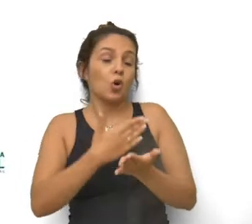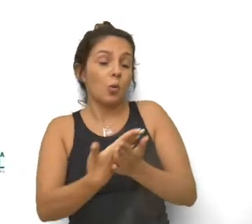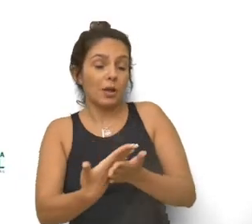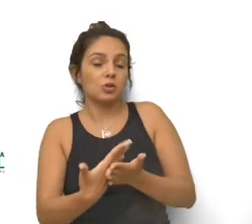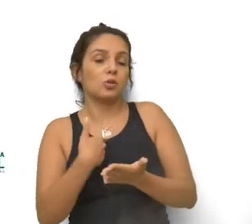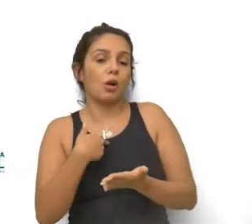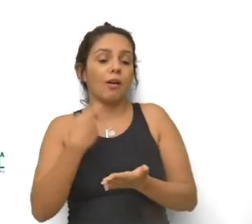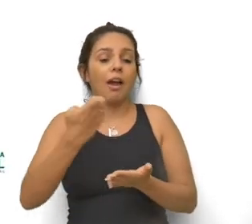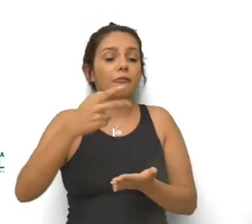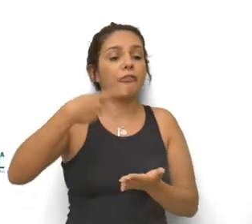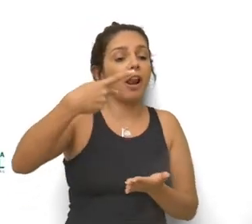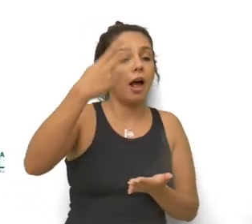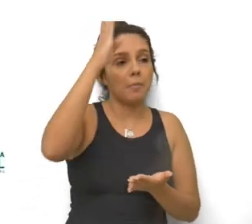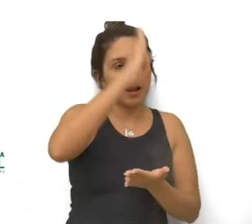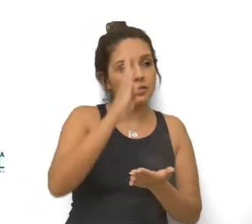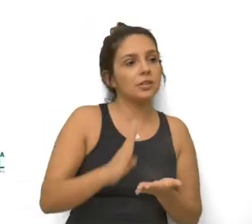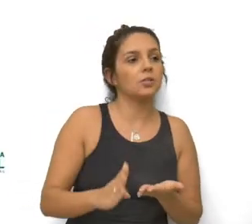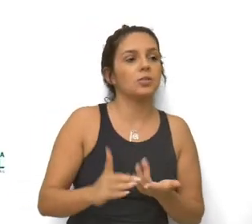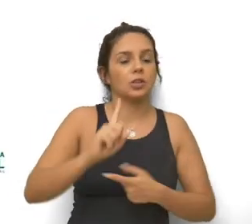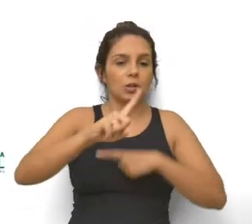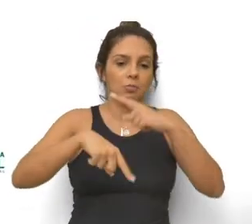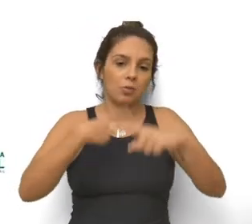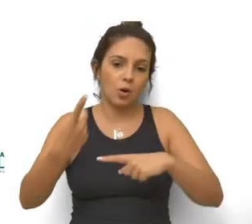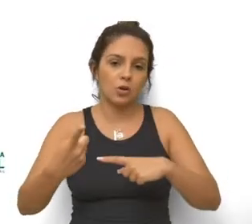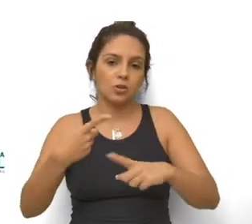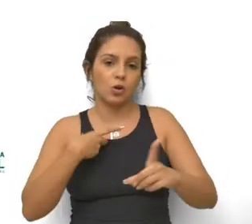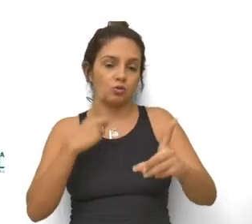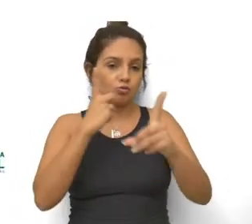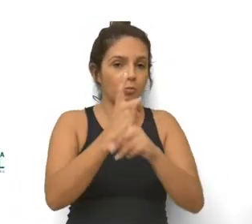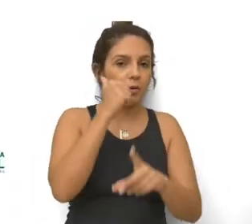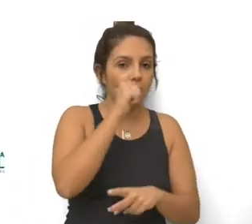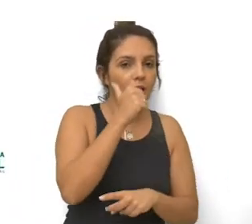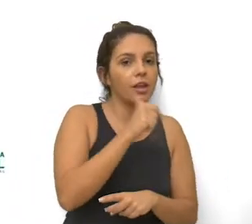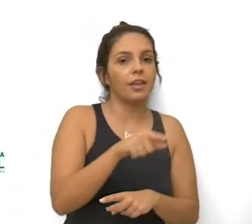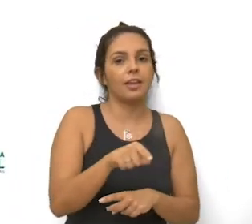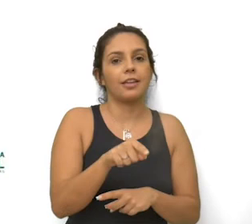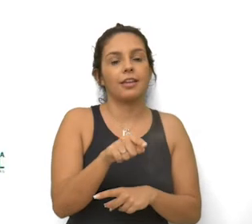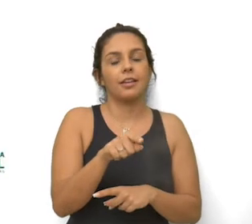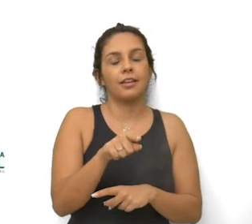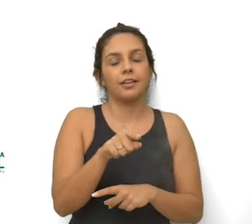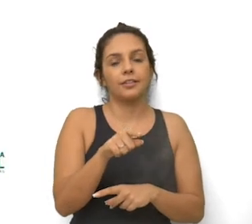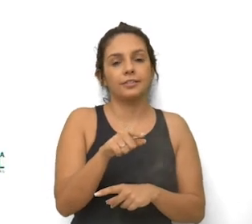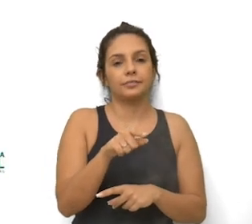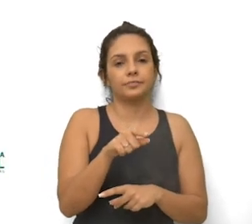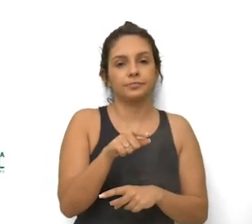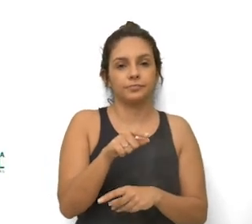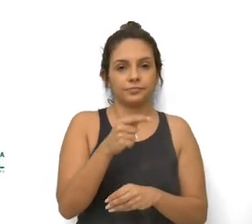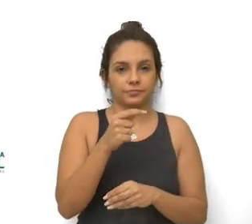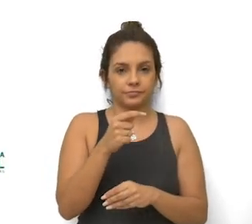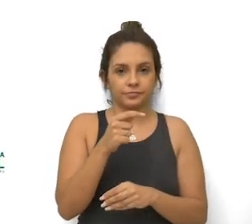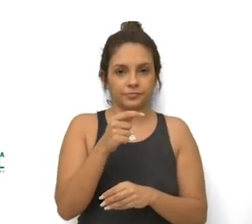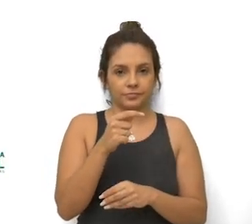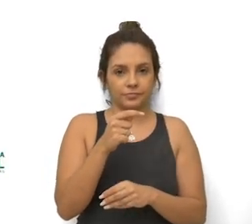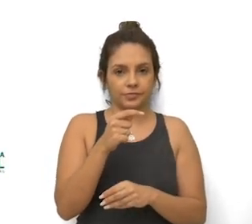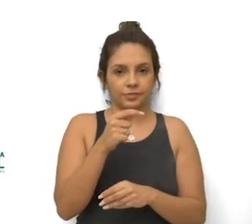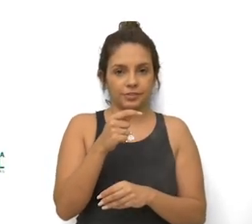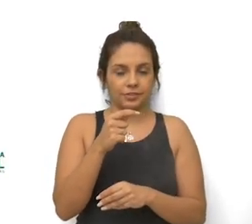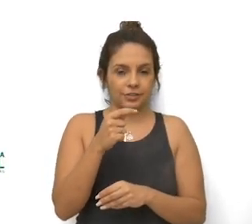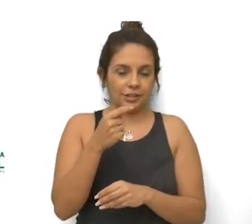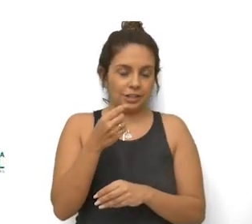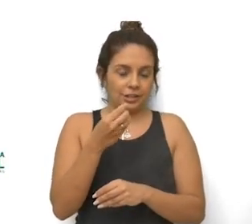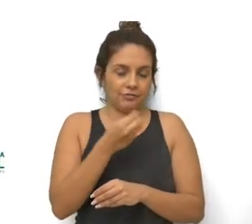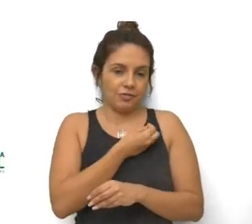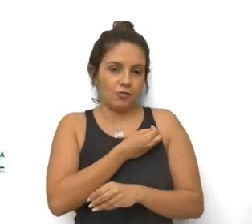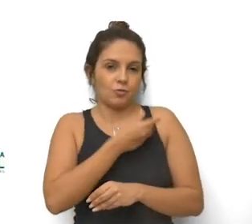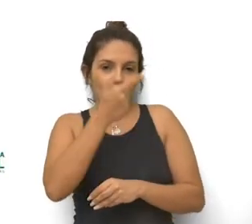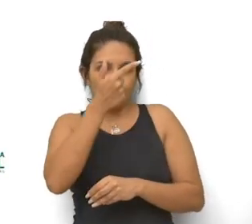minha identificação com uma figura que viveu do outro lado da vista da minha infância,